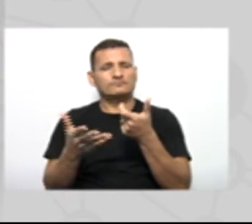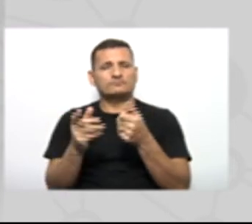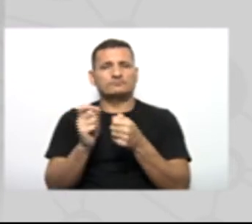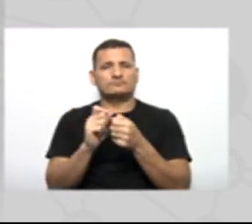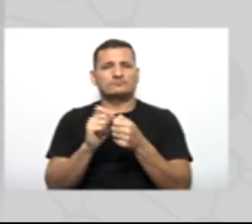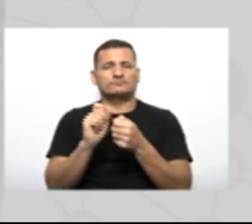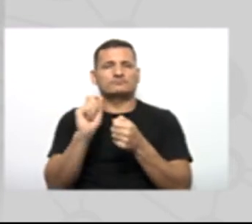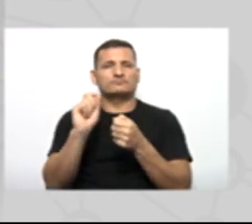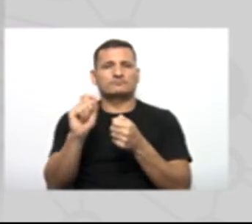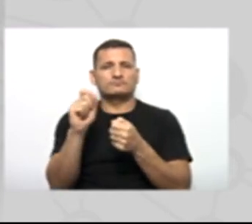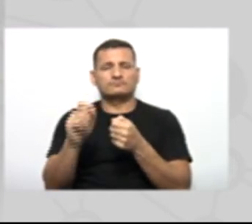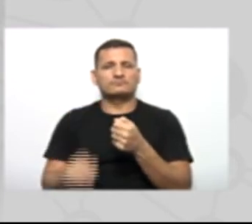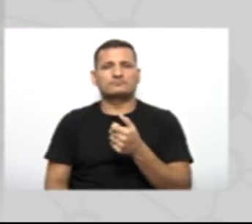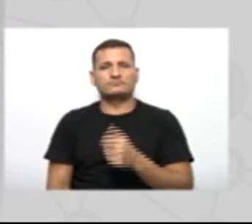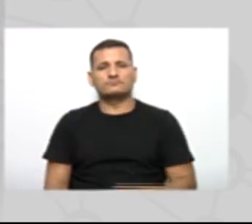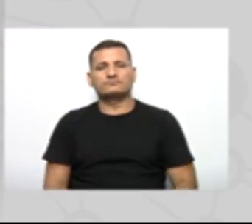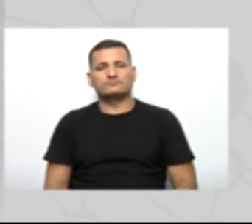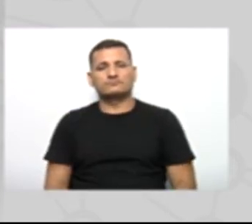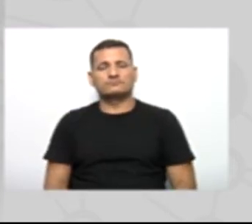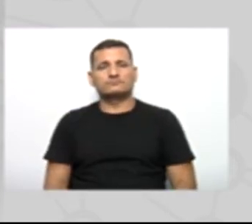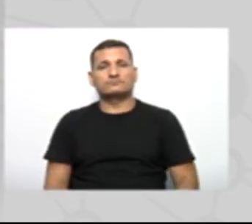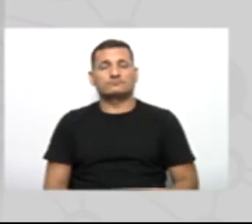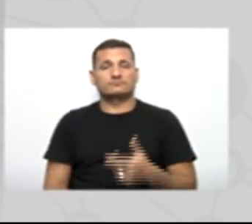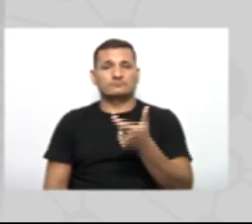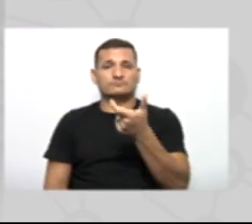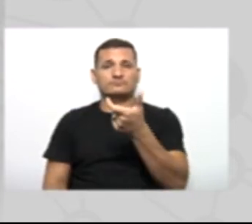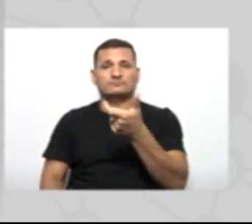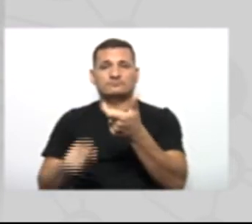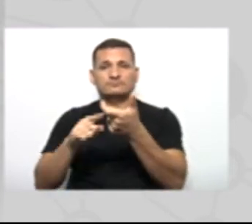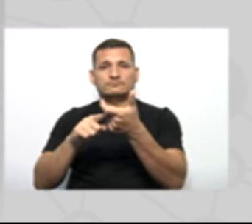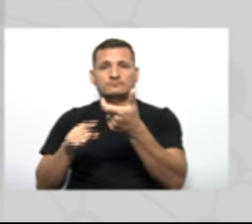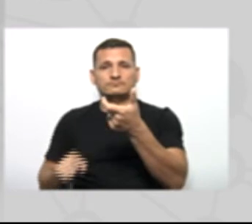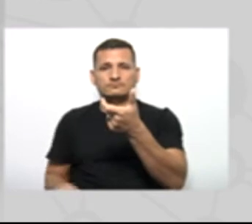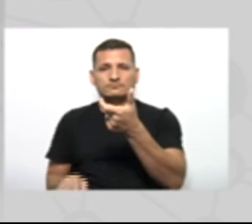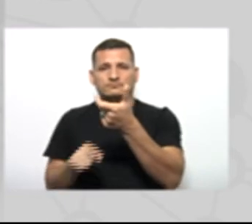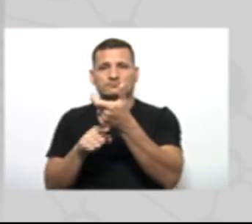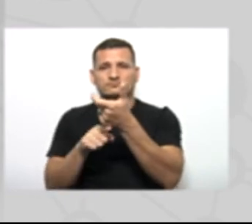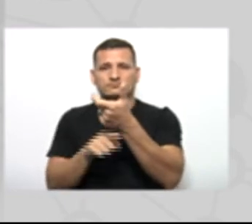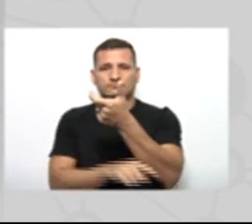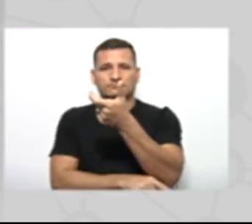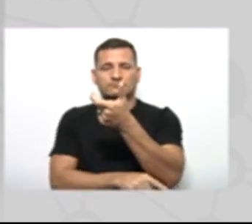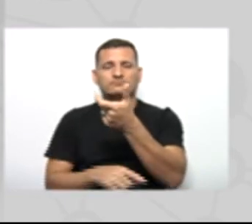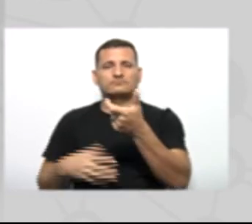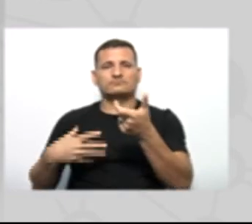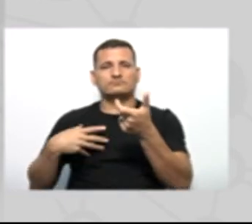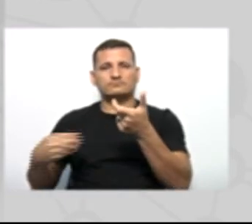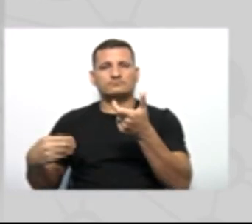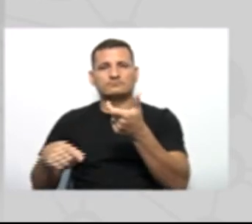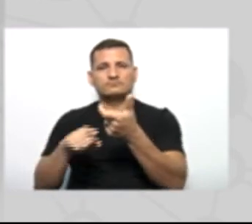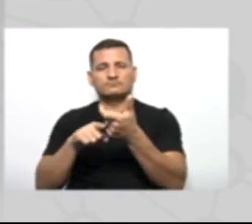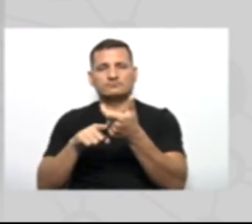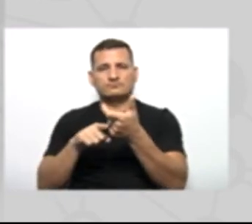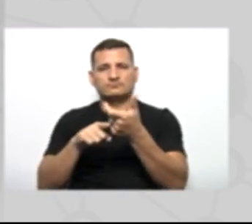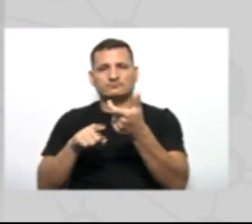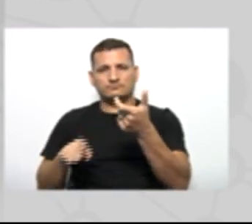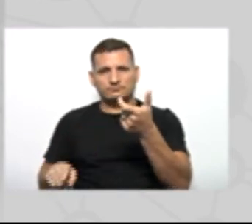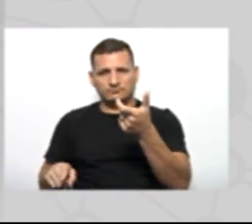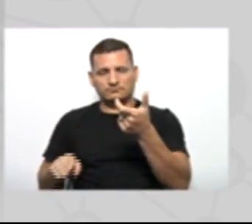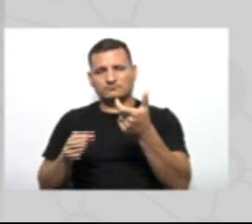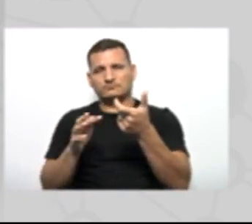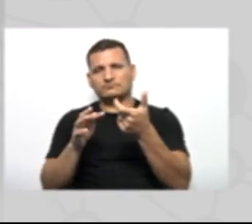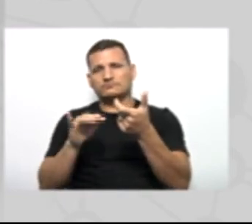vamos criar a classe filha. As classes filhas, para falar a verdade. Nós vamos ter a classe filha pessoa